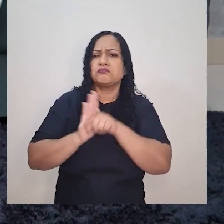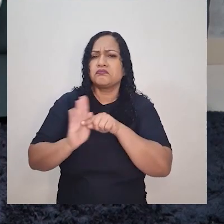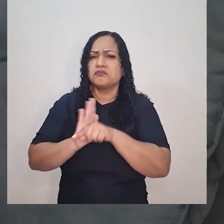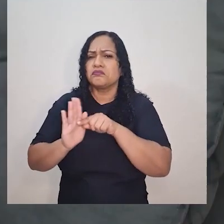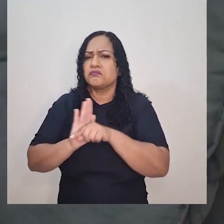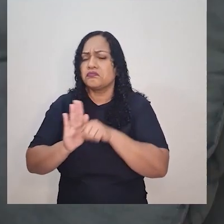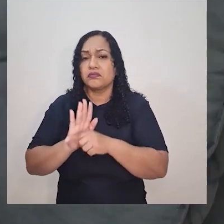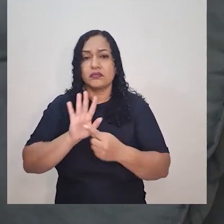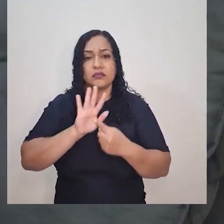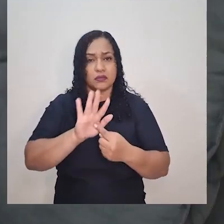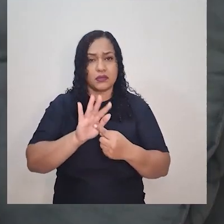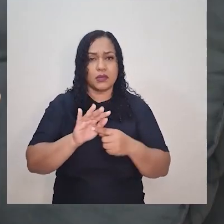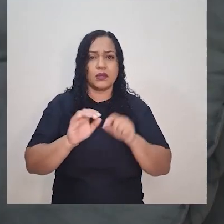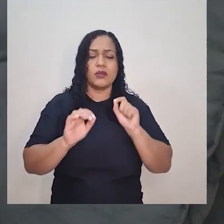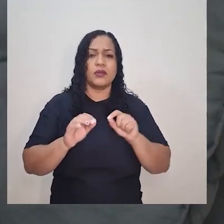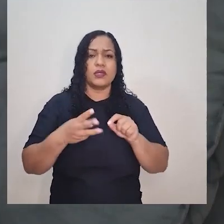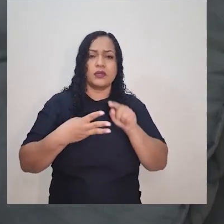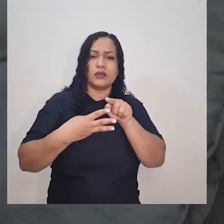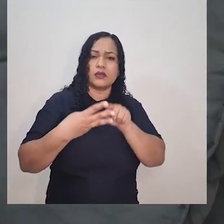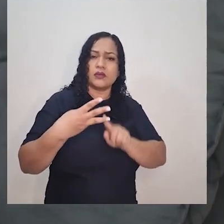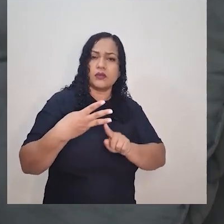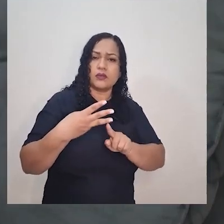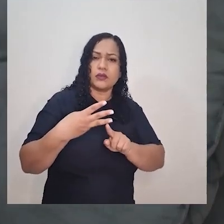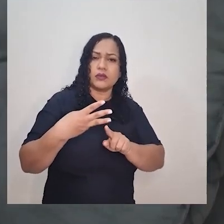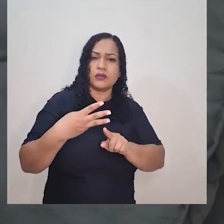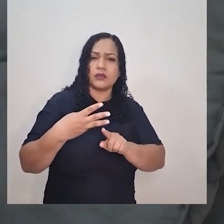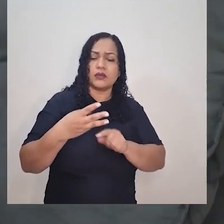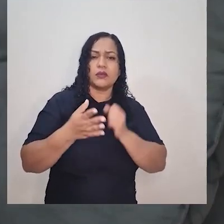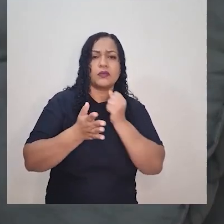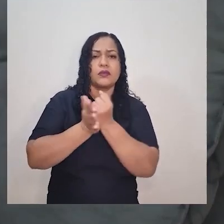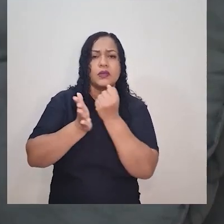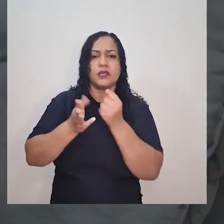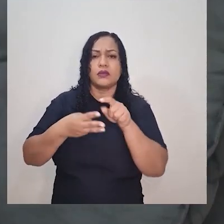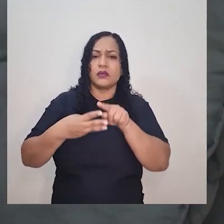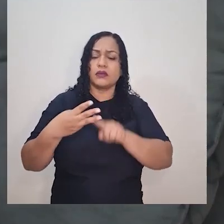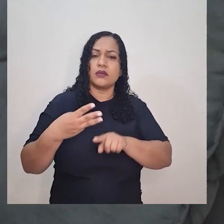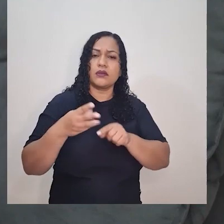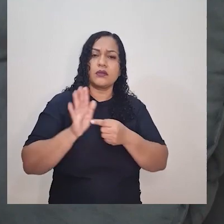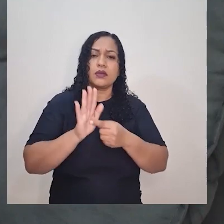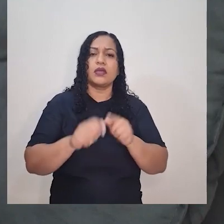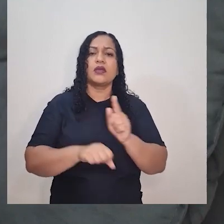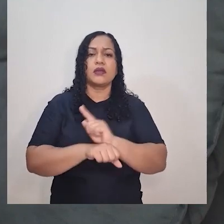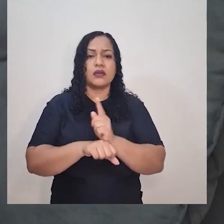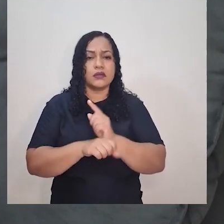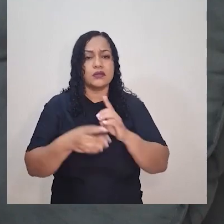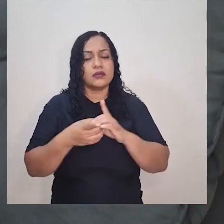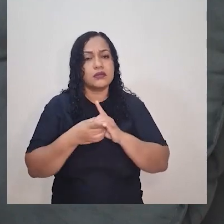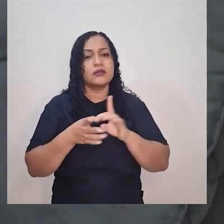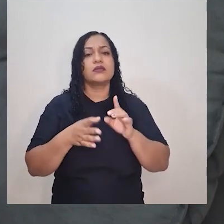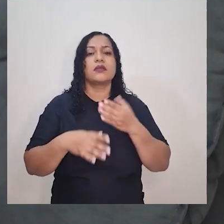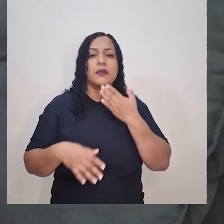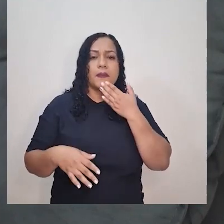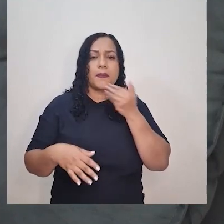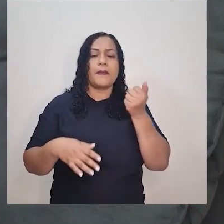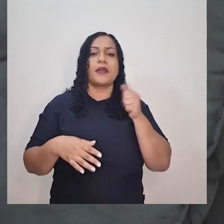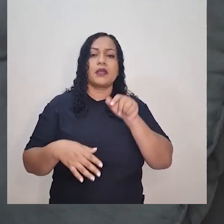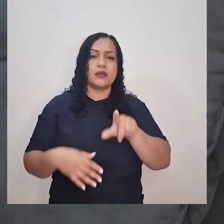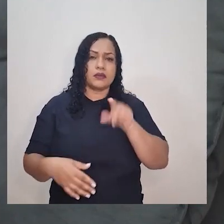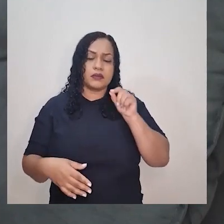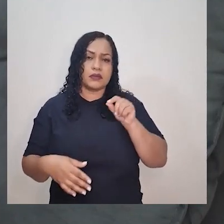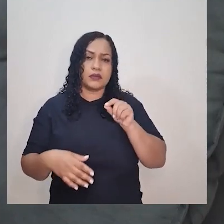apontam e o que os marcos teóricos apontam é que a gestão democrática ela ainda é o melhor caminho para se